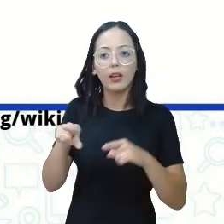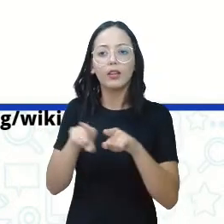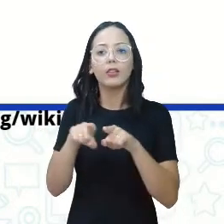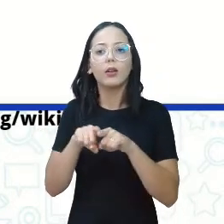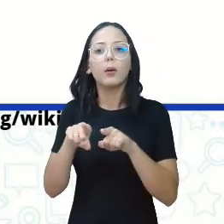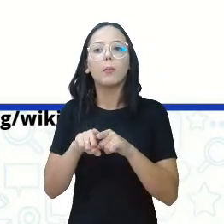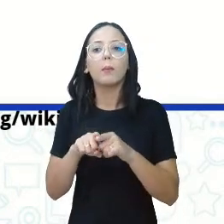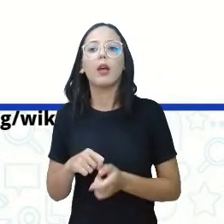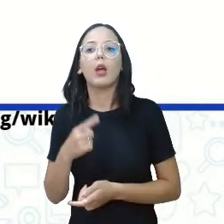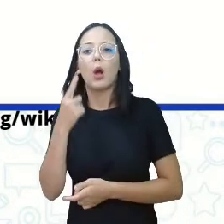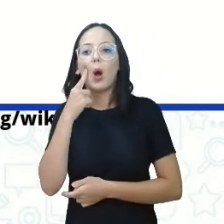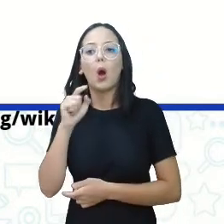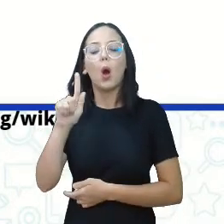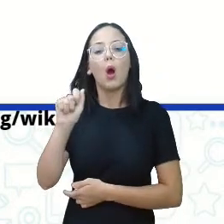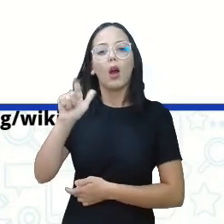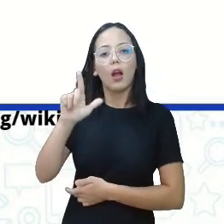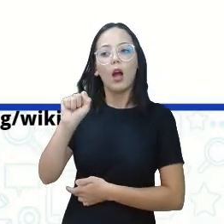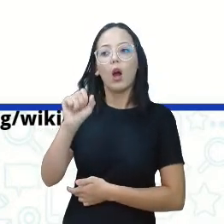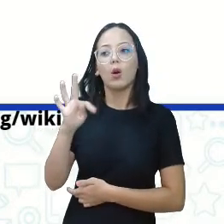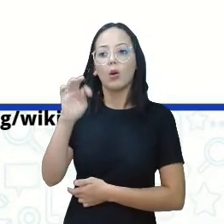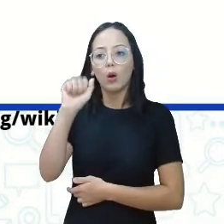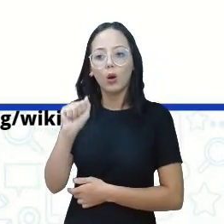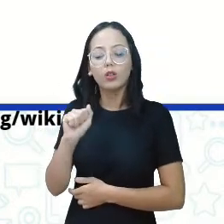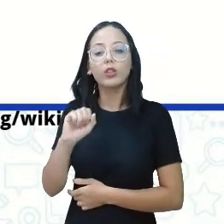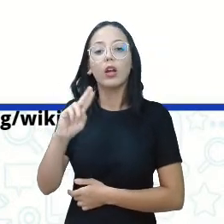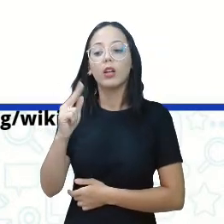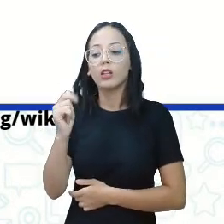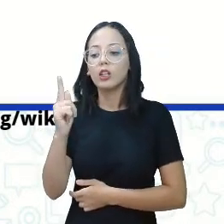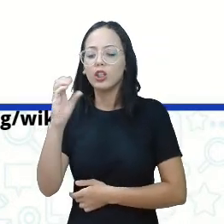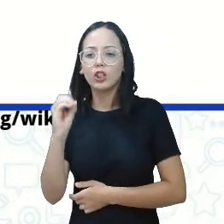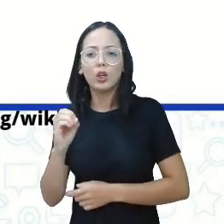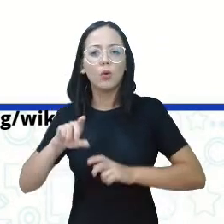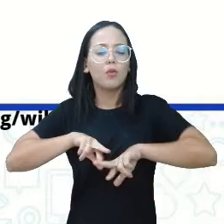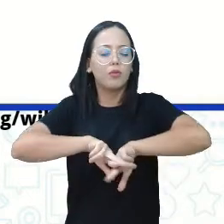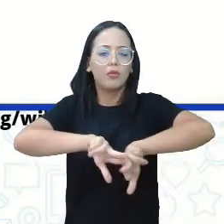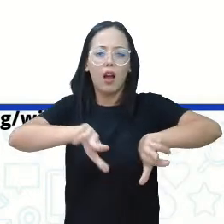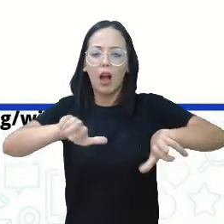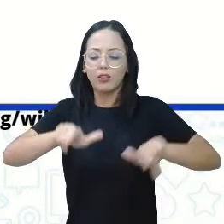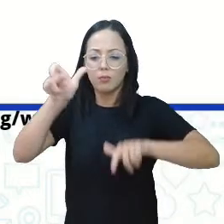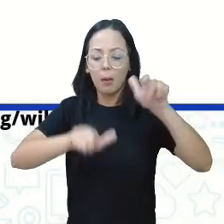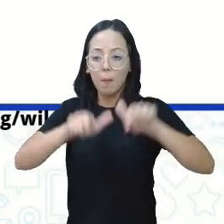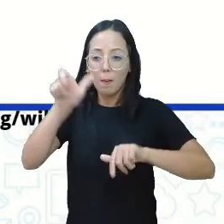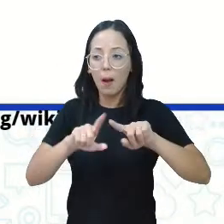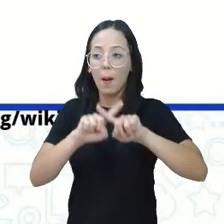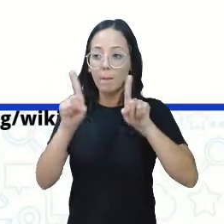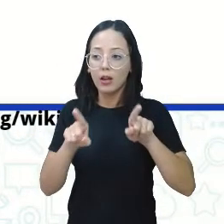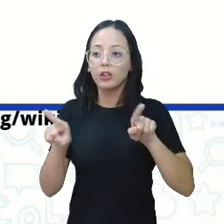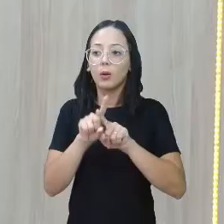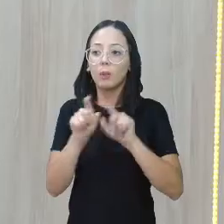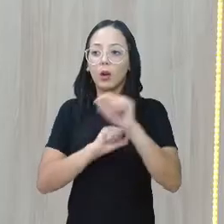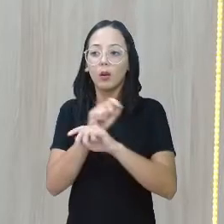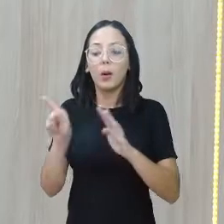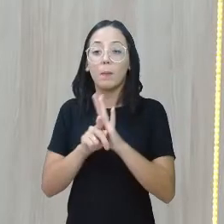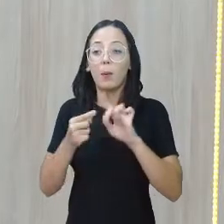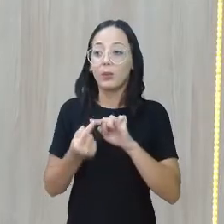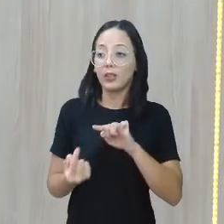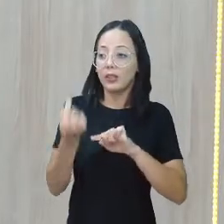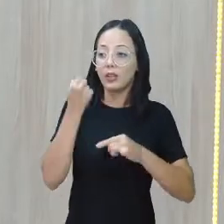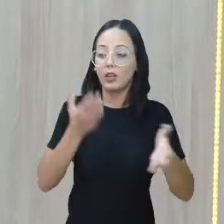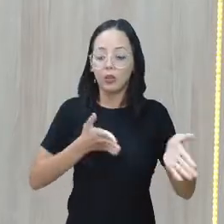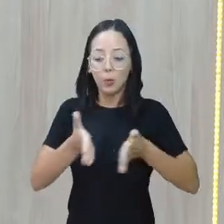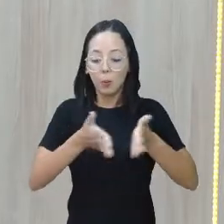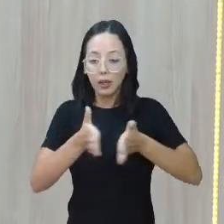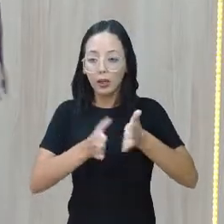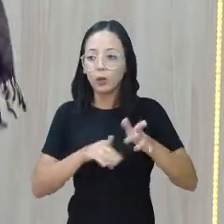Gal Costa, gente, amo, e Chico Buarque e outros, tá? Agora, esses também foram daquela época, mas eles